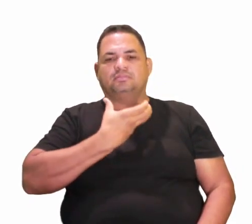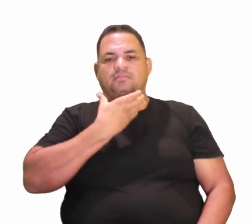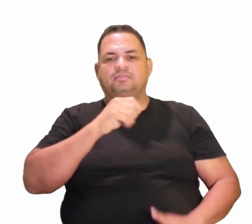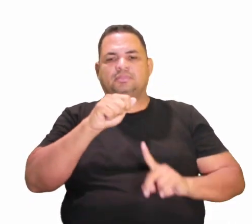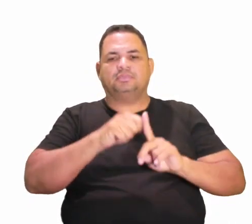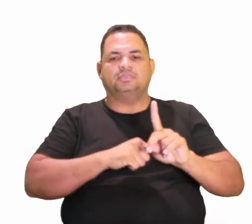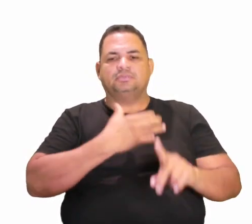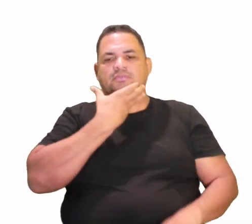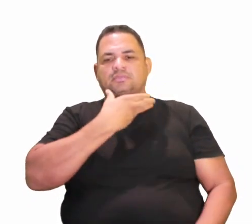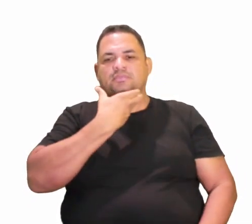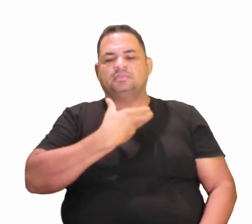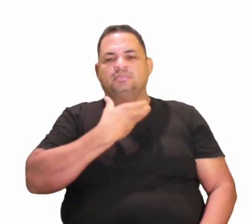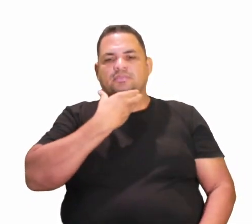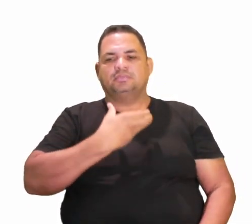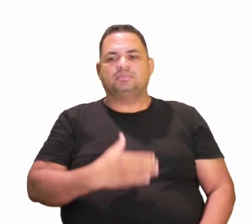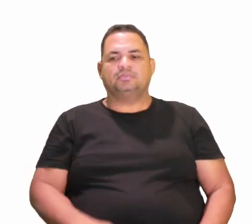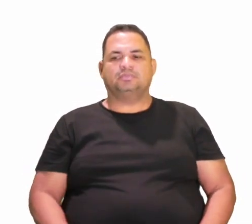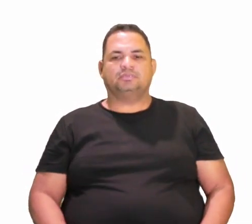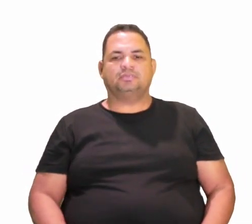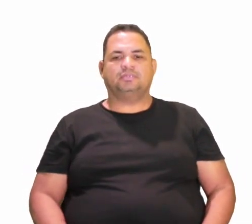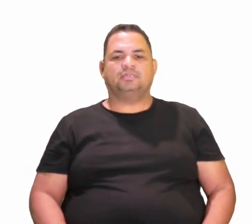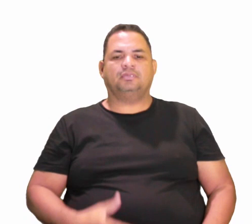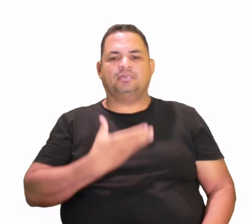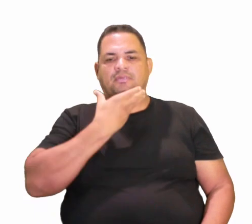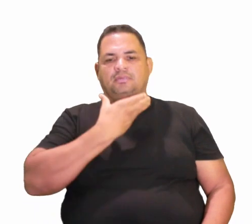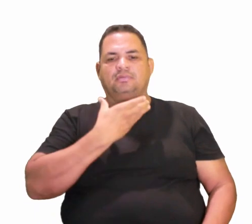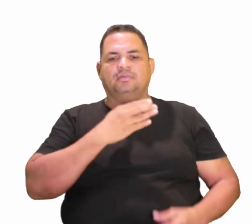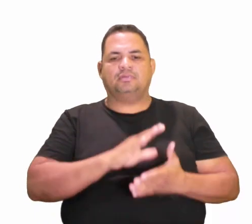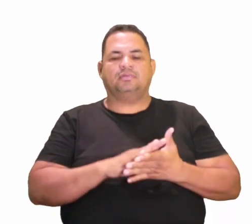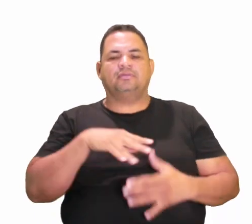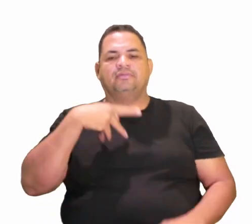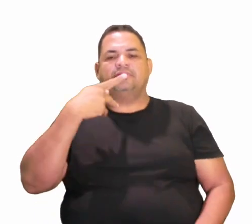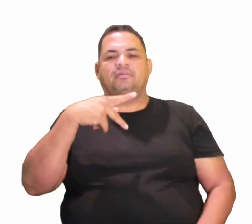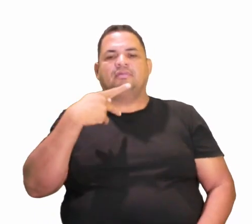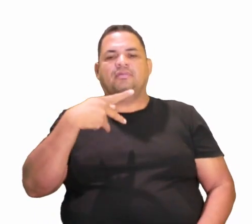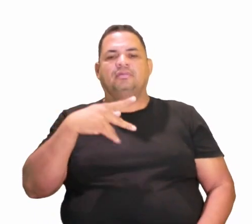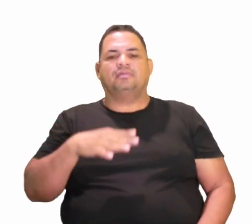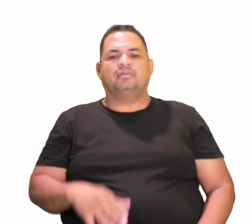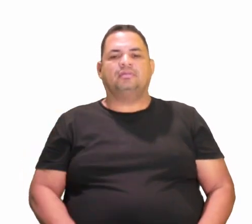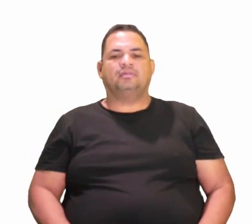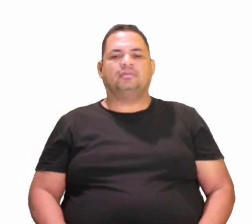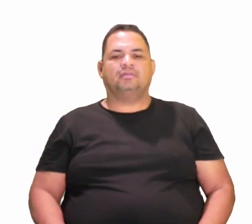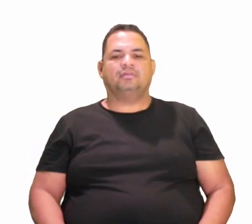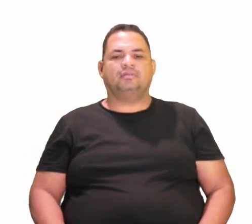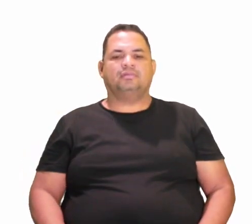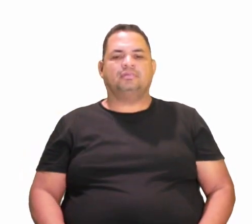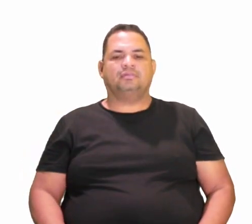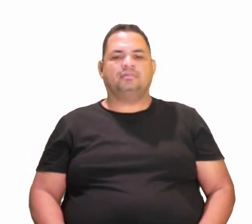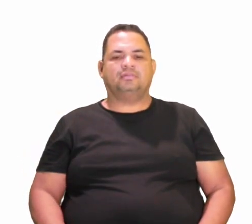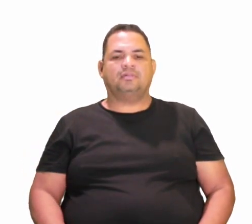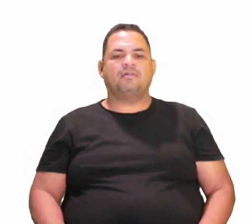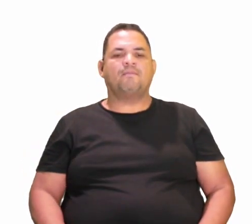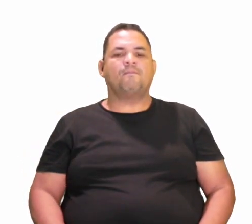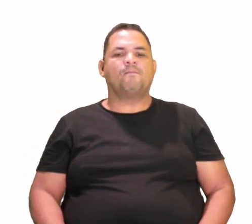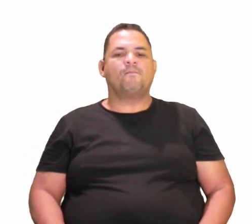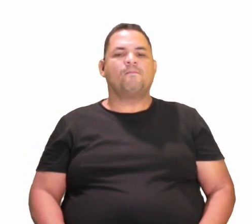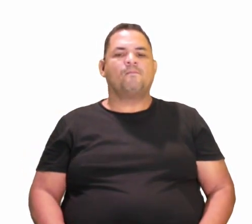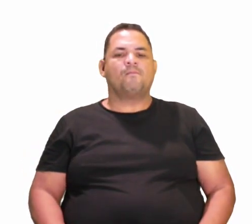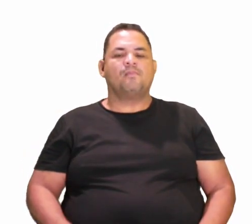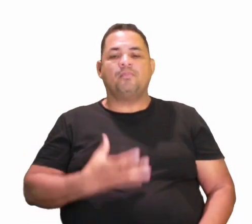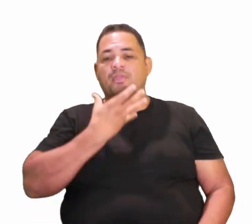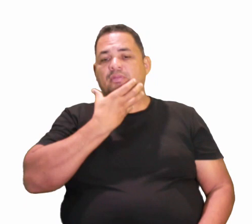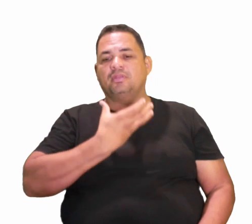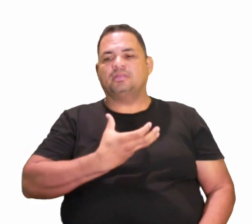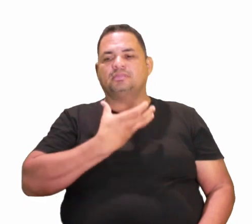celebração favorita for Natal, você vai falar It is Christmas. É o